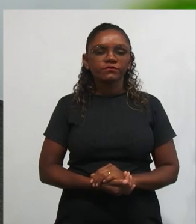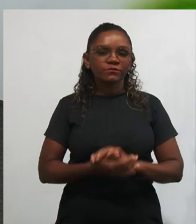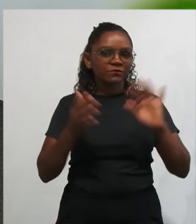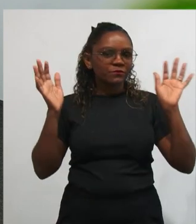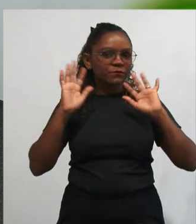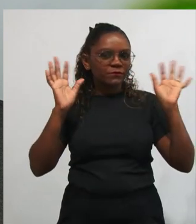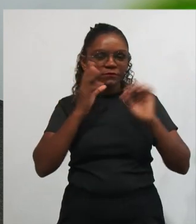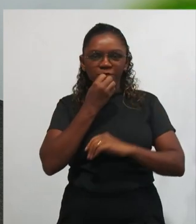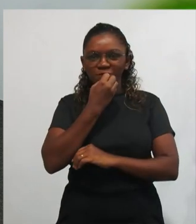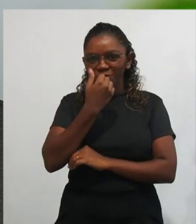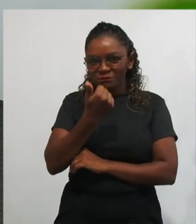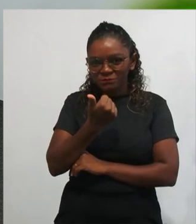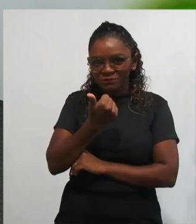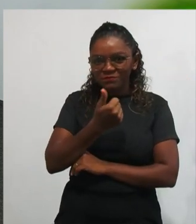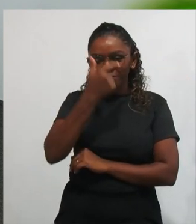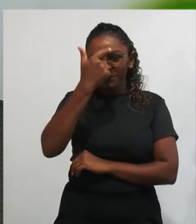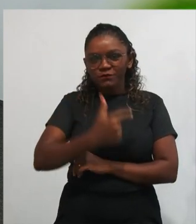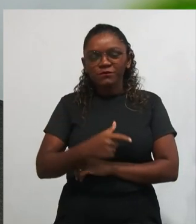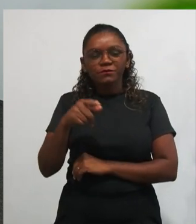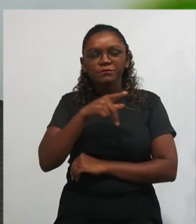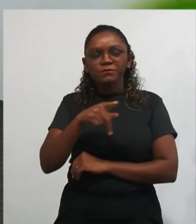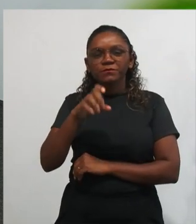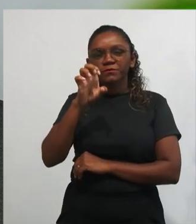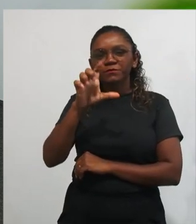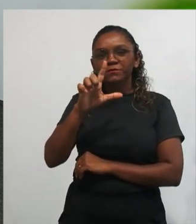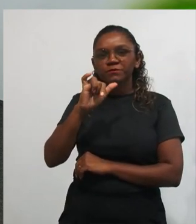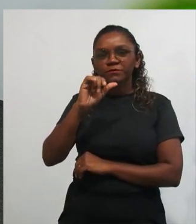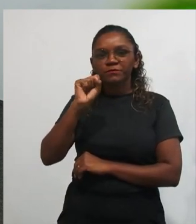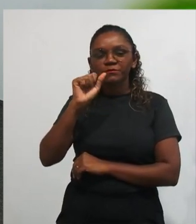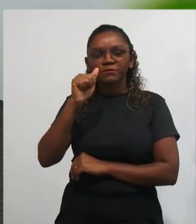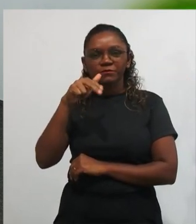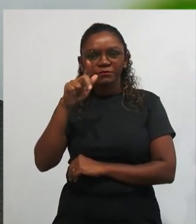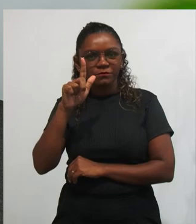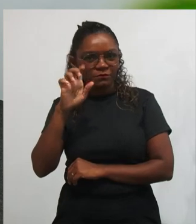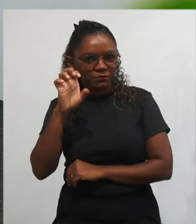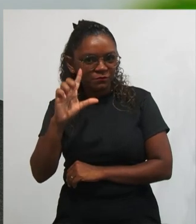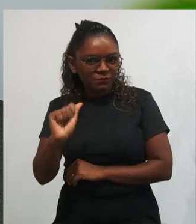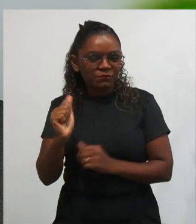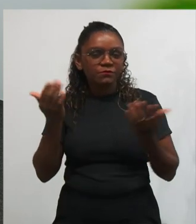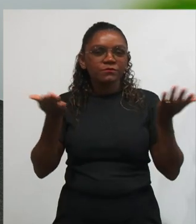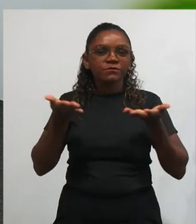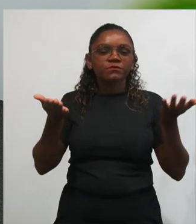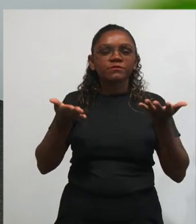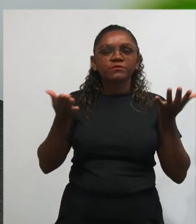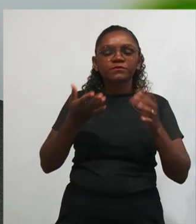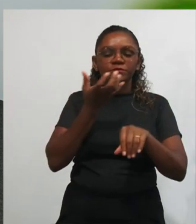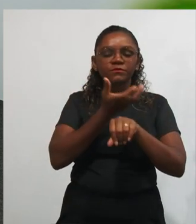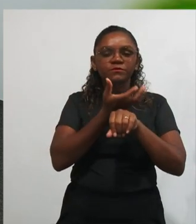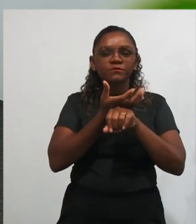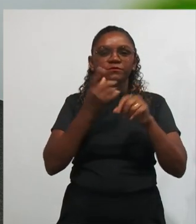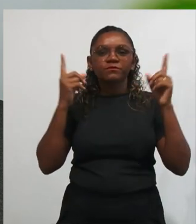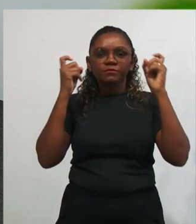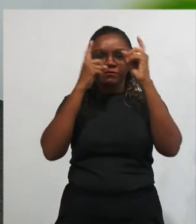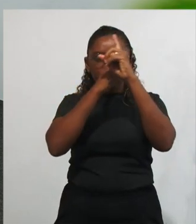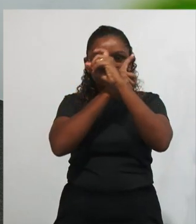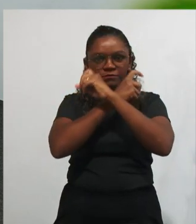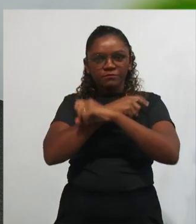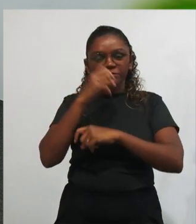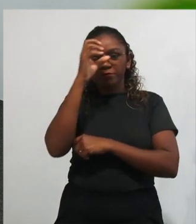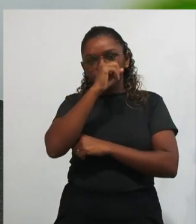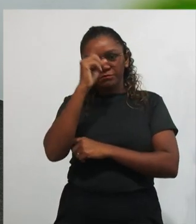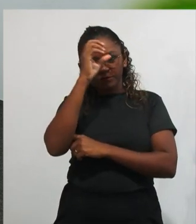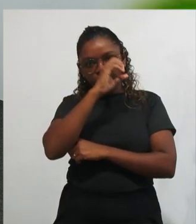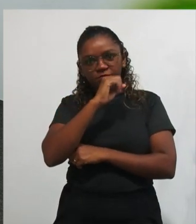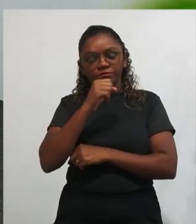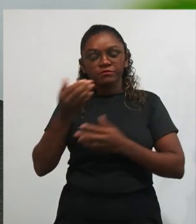Olá tudo bem Sou a professora Elisângela estarei com vocês hoje na disciplina dificuldade de aprendizagem Eu estou aqui no